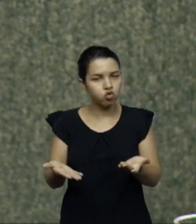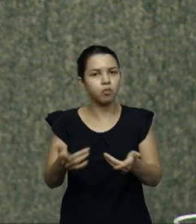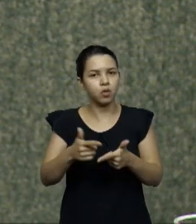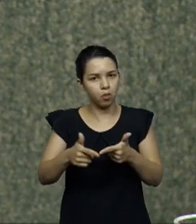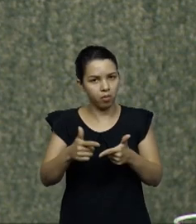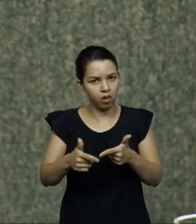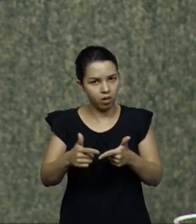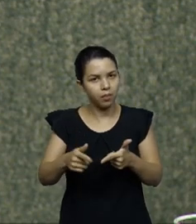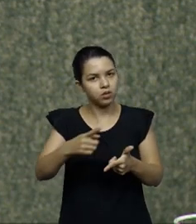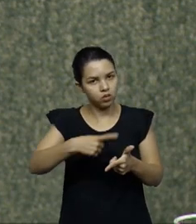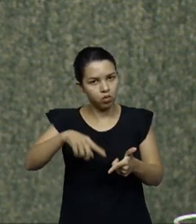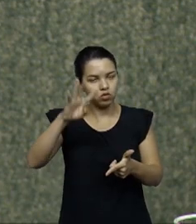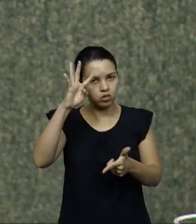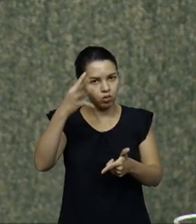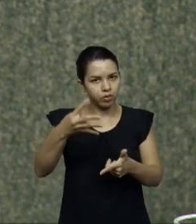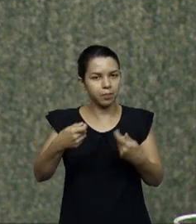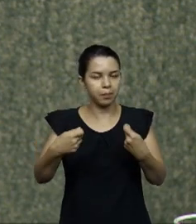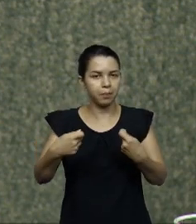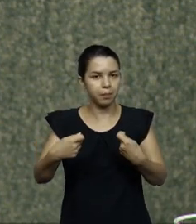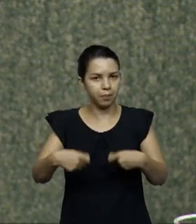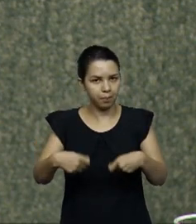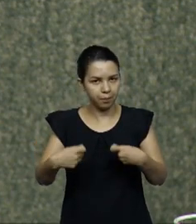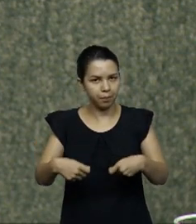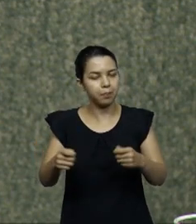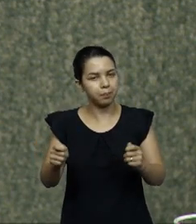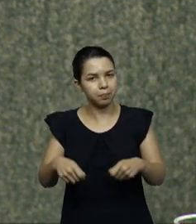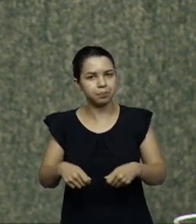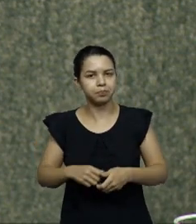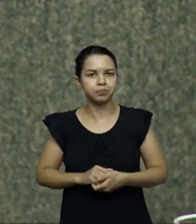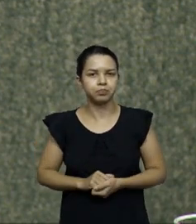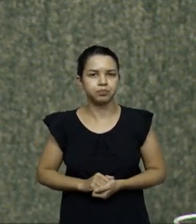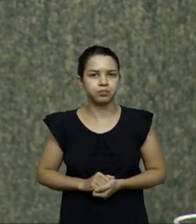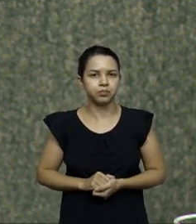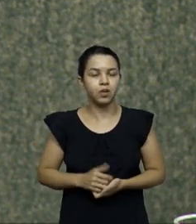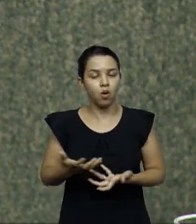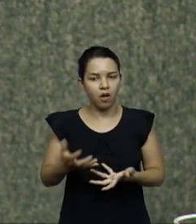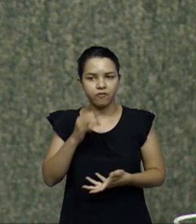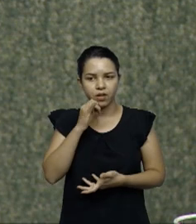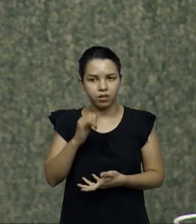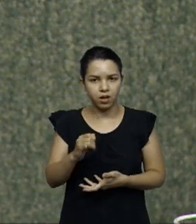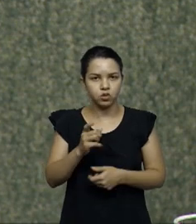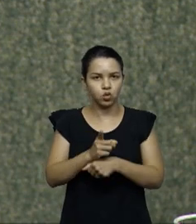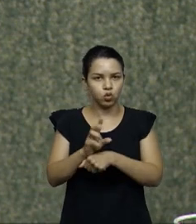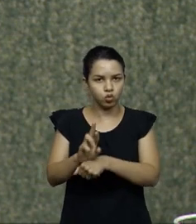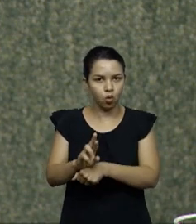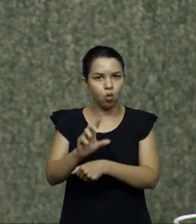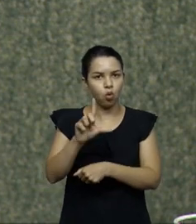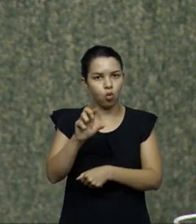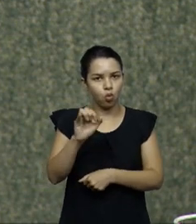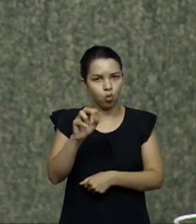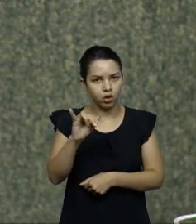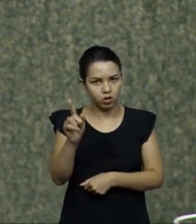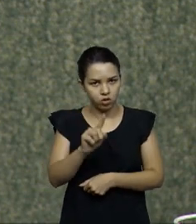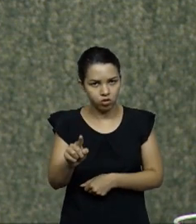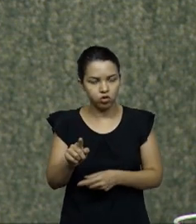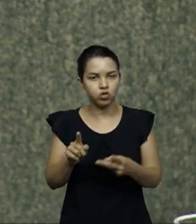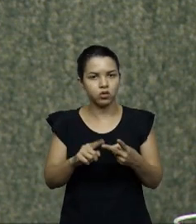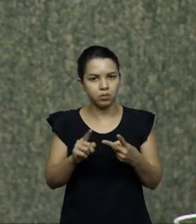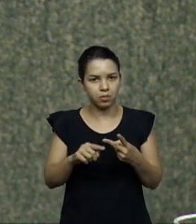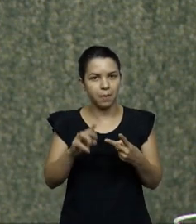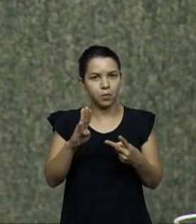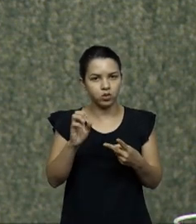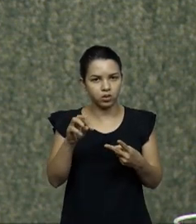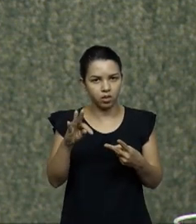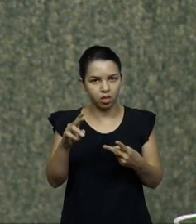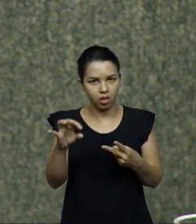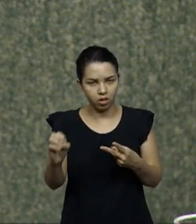E aí eu quero dizer tanto ao Doutor Luiz Fernando como o doutor botega que eu só acho que a deputada